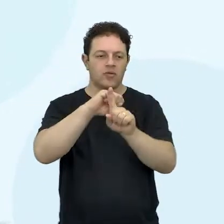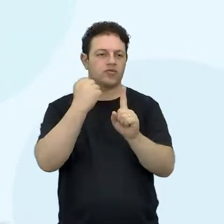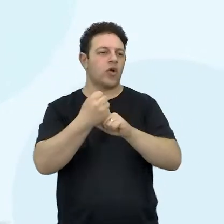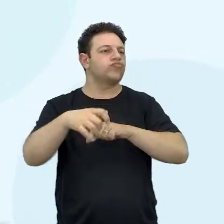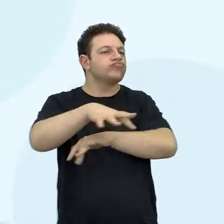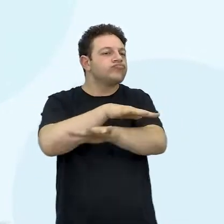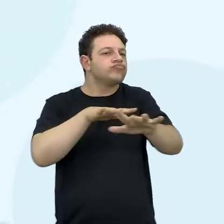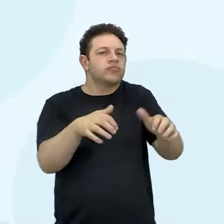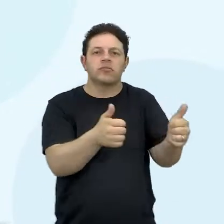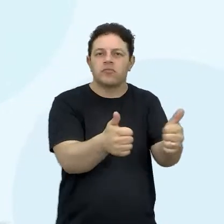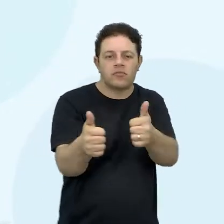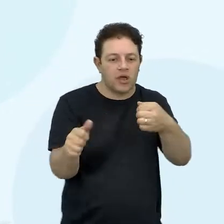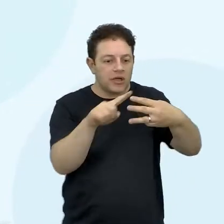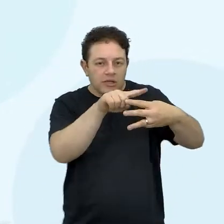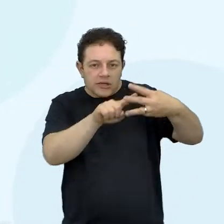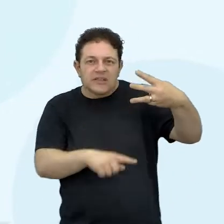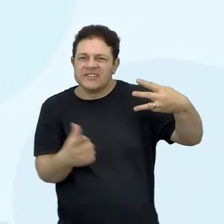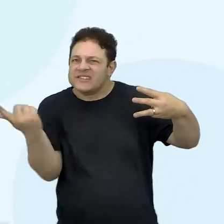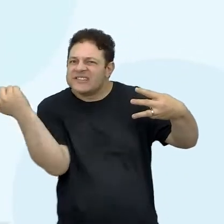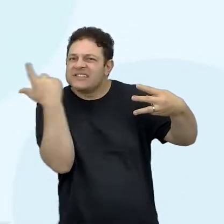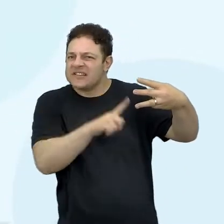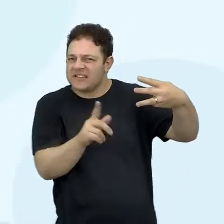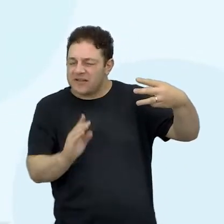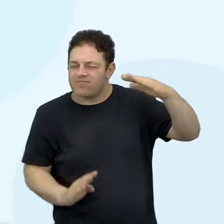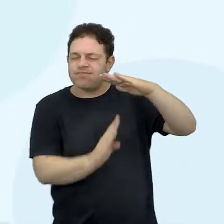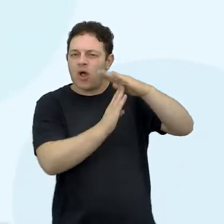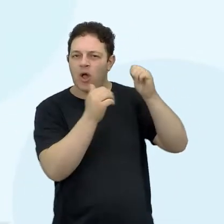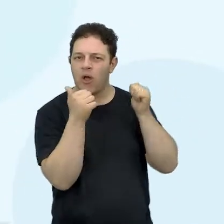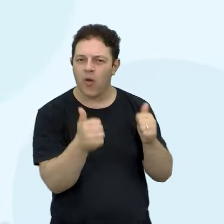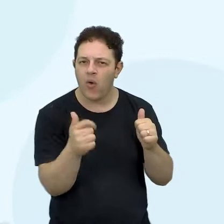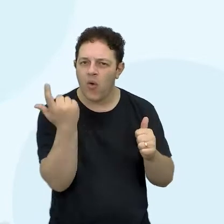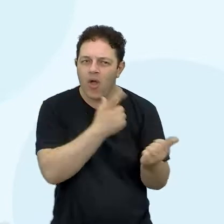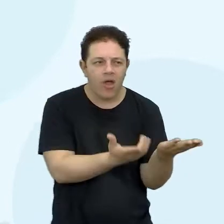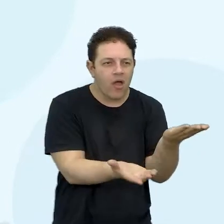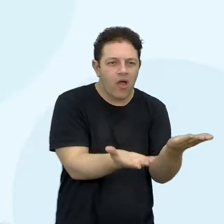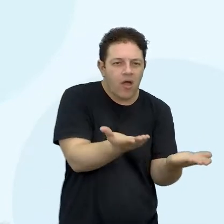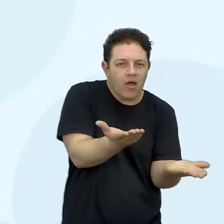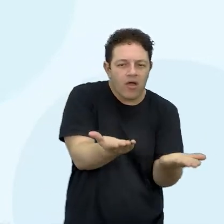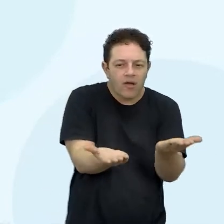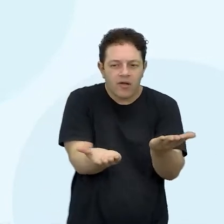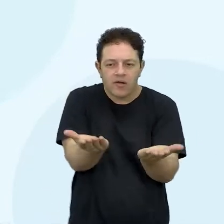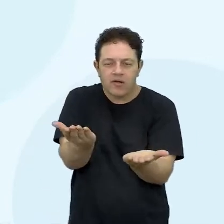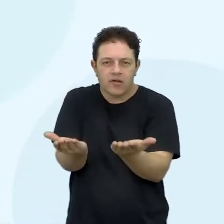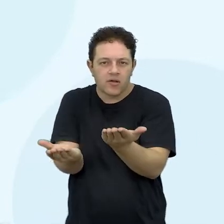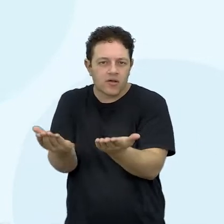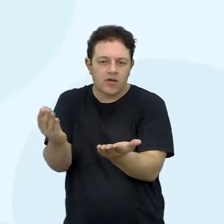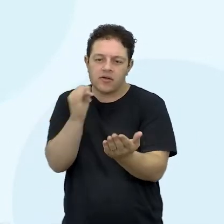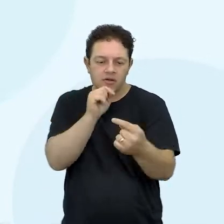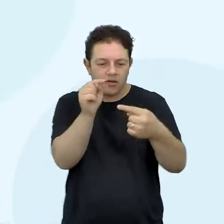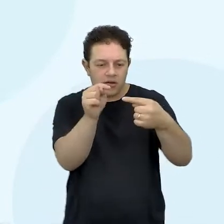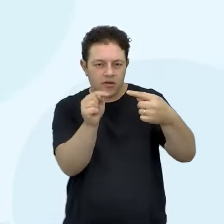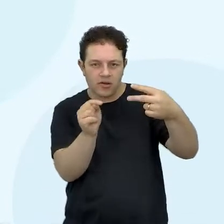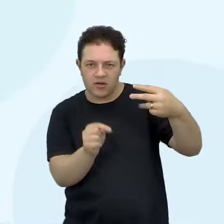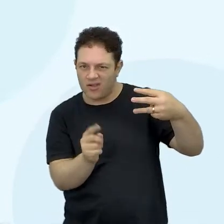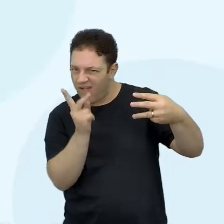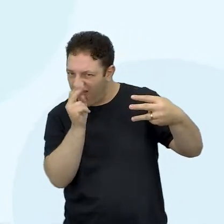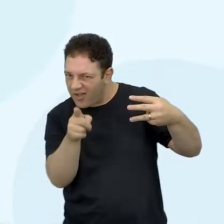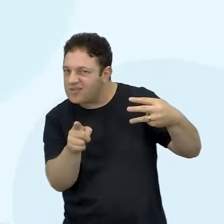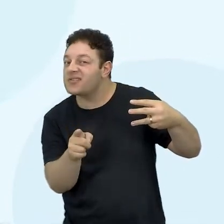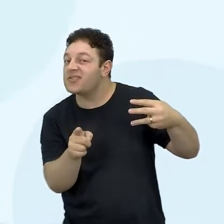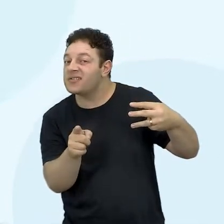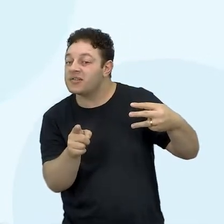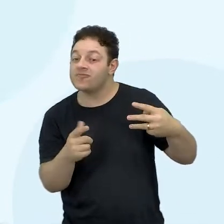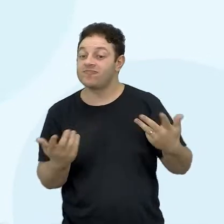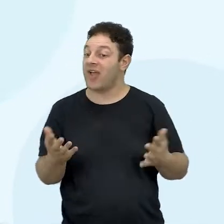gente consegue atingir esse ponto, né, de equilíbrio entre todos esses fatores?